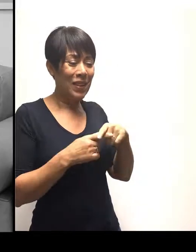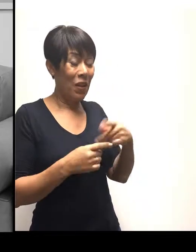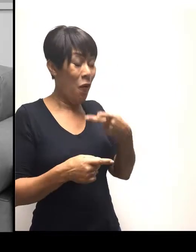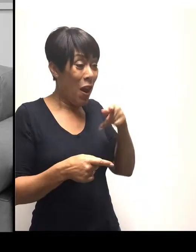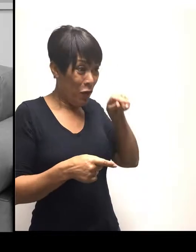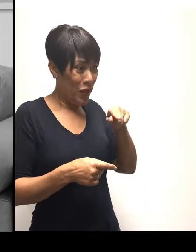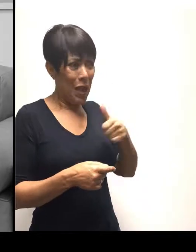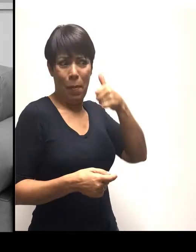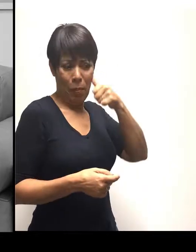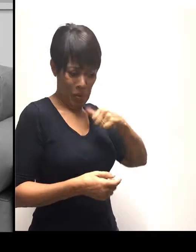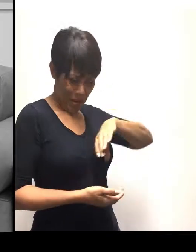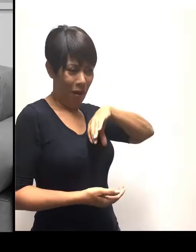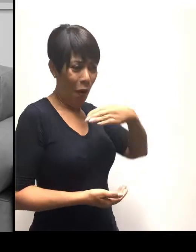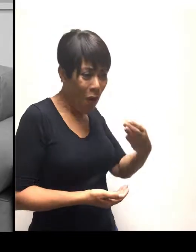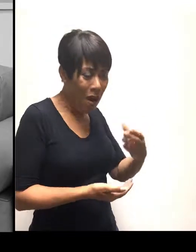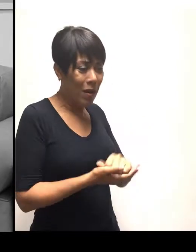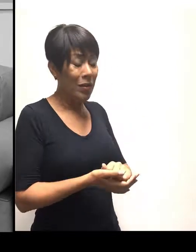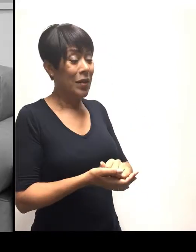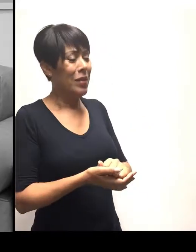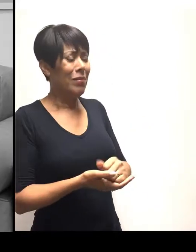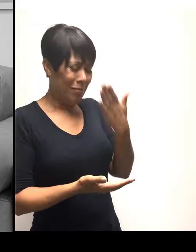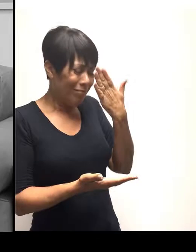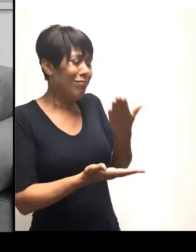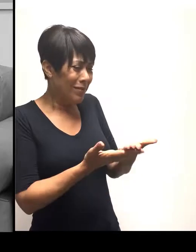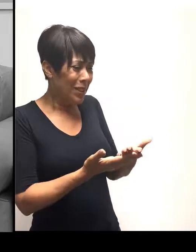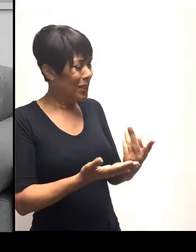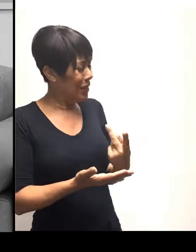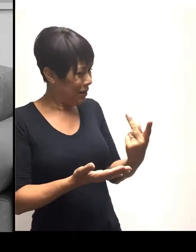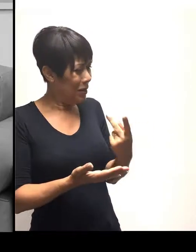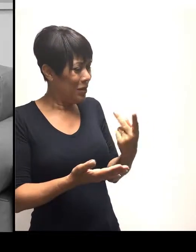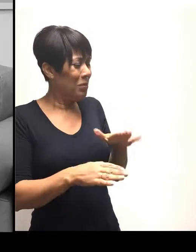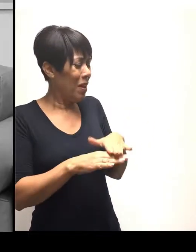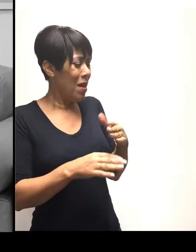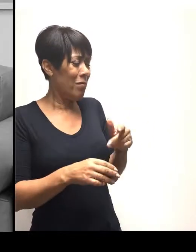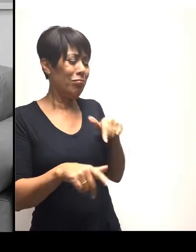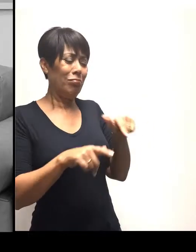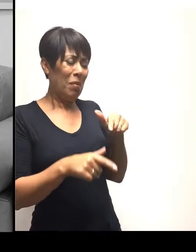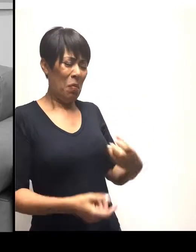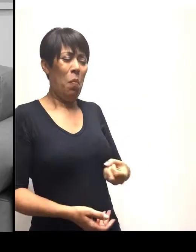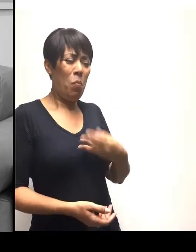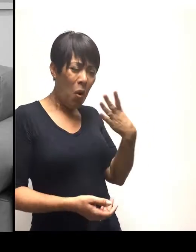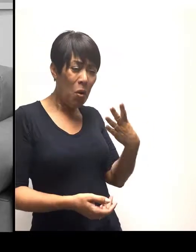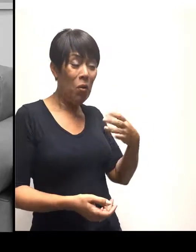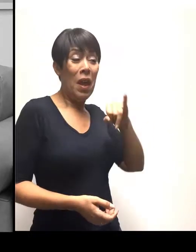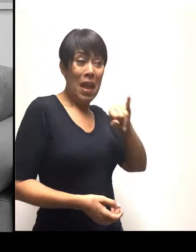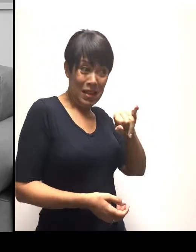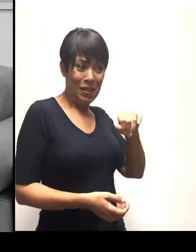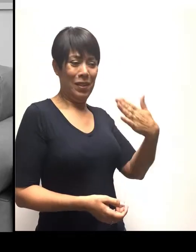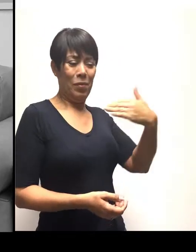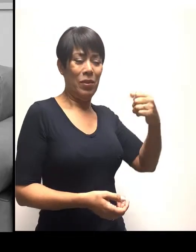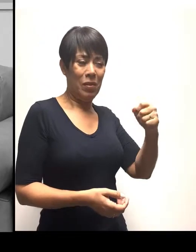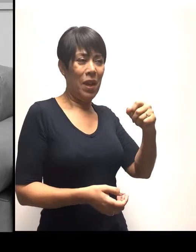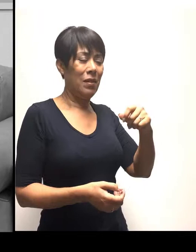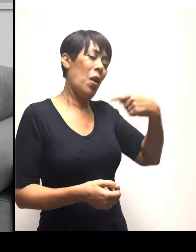Mulher Coragem e com certeza a gente vai fazer um bom trabalho. E se você me chamasse e eu estivesse